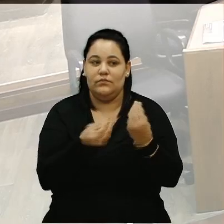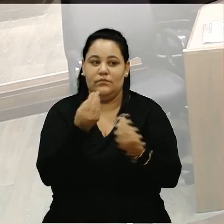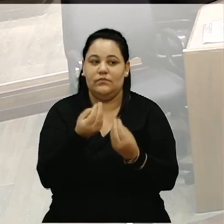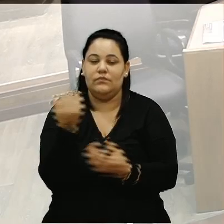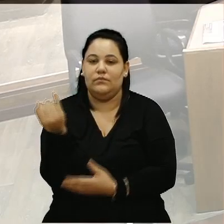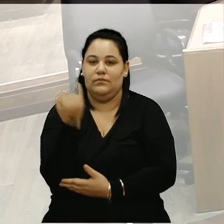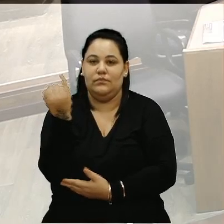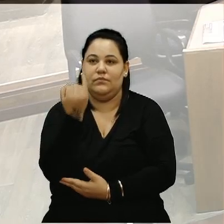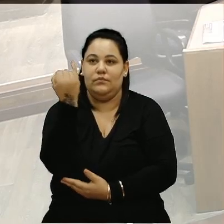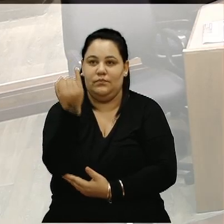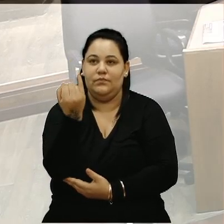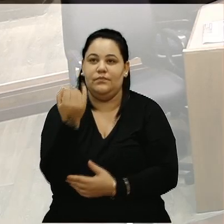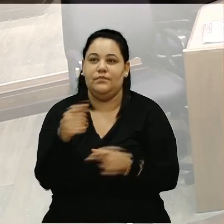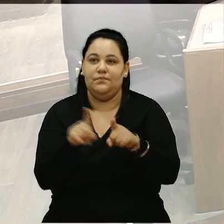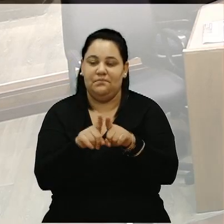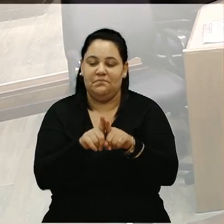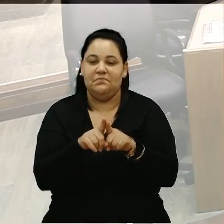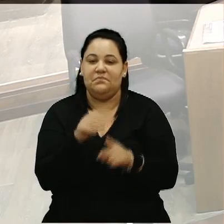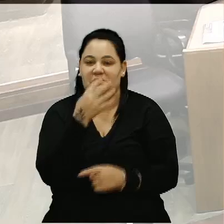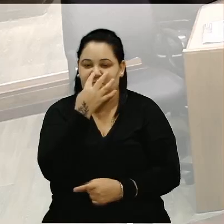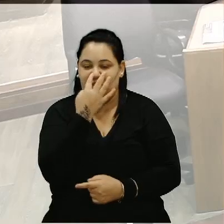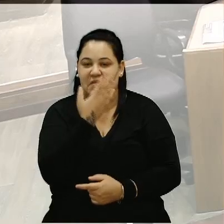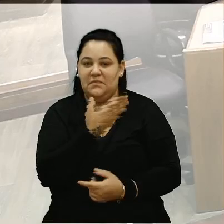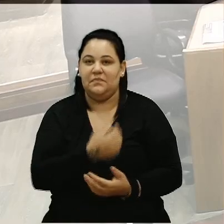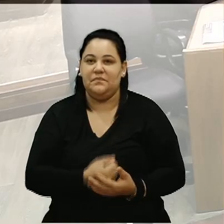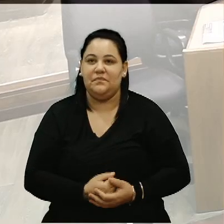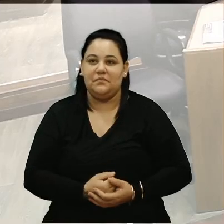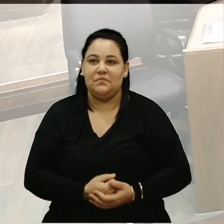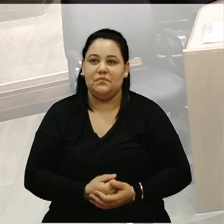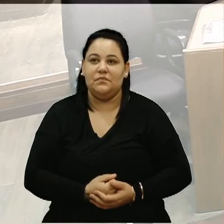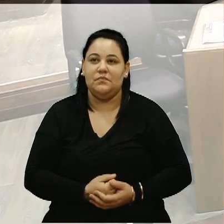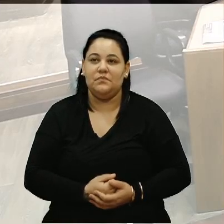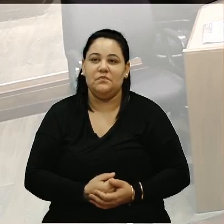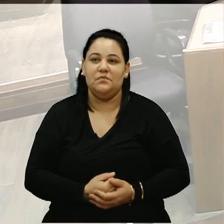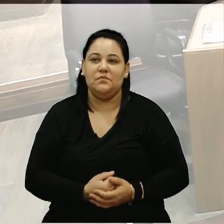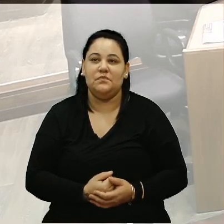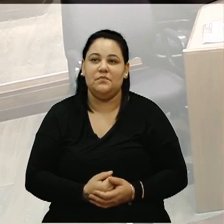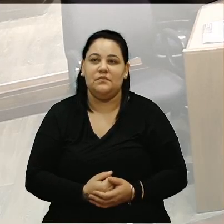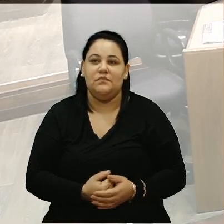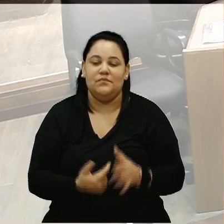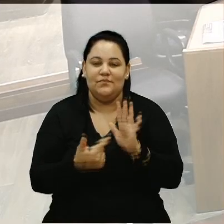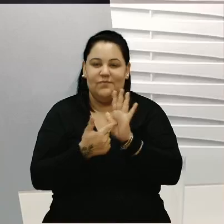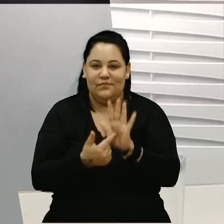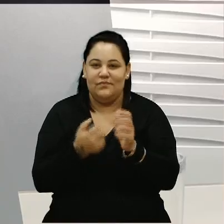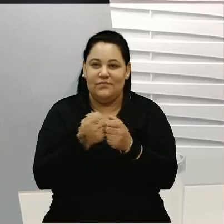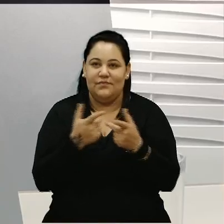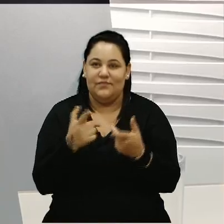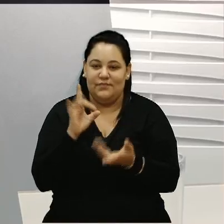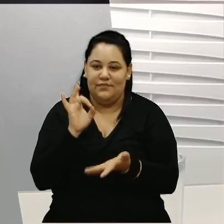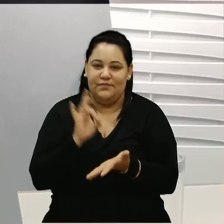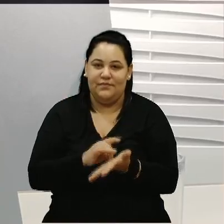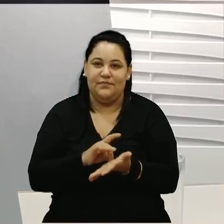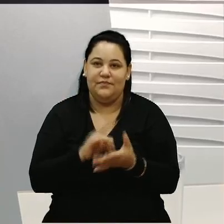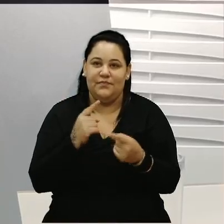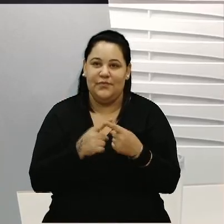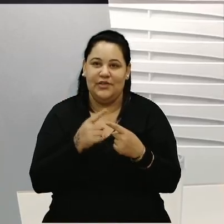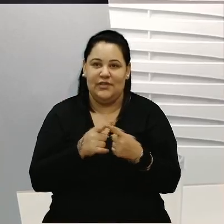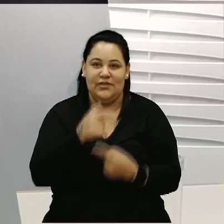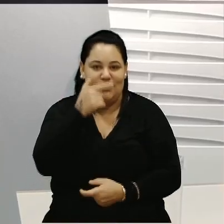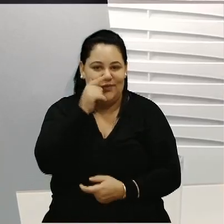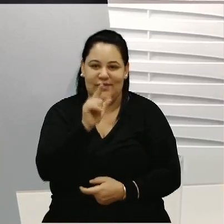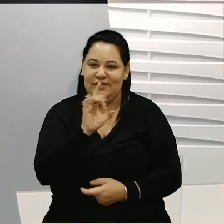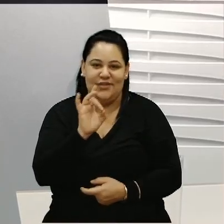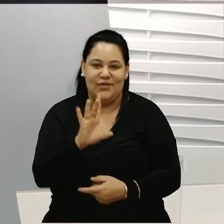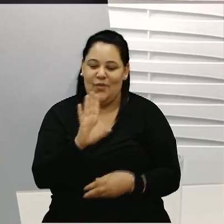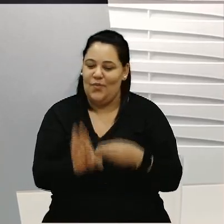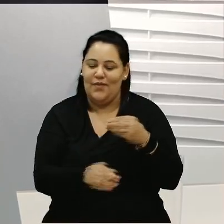ver na sessão sendo mostrado algo concreto, realizado, porque são conquistas que isso aí só agrega valores,